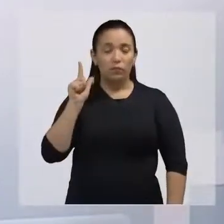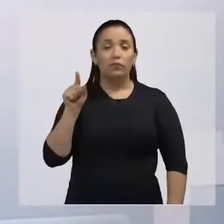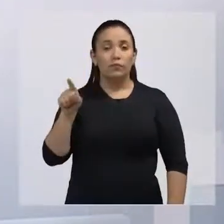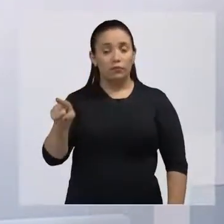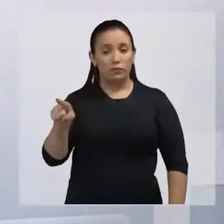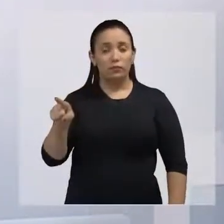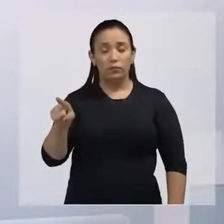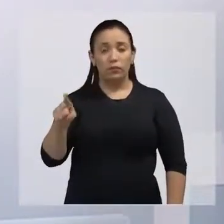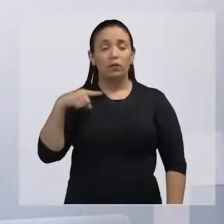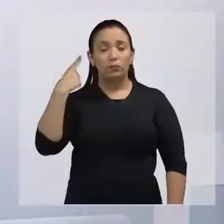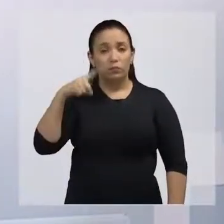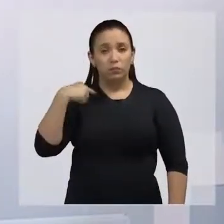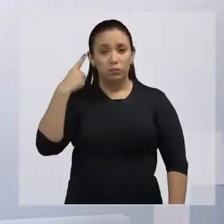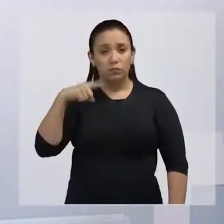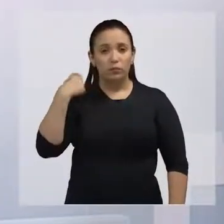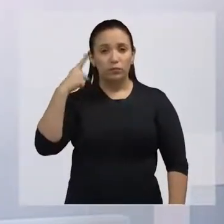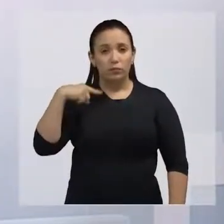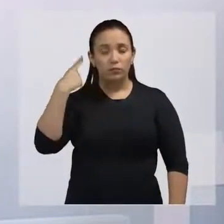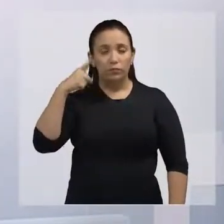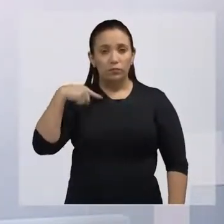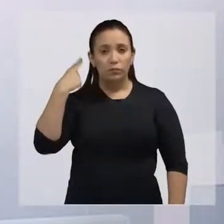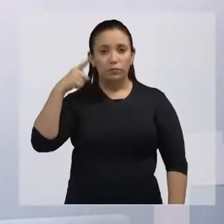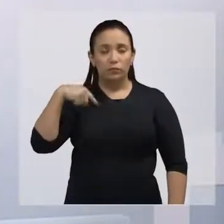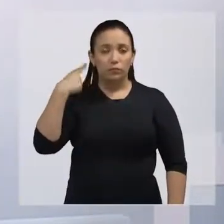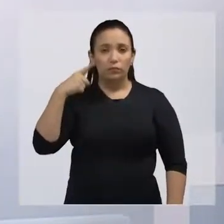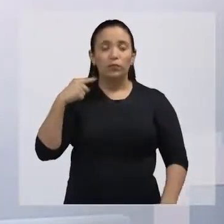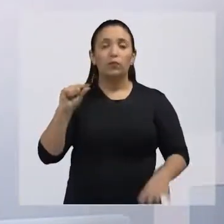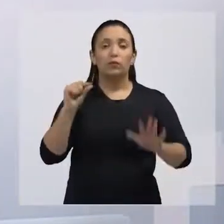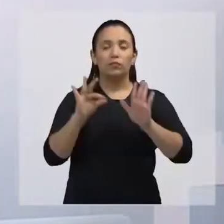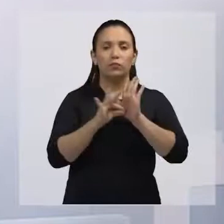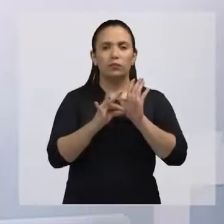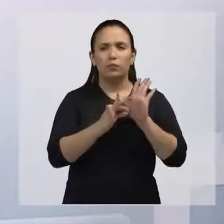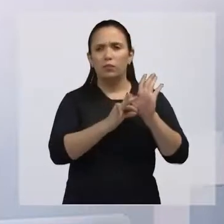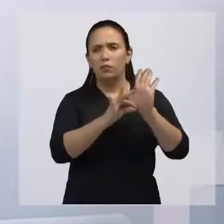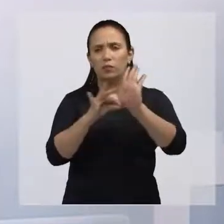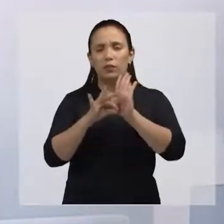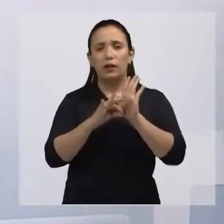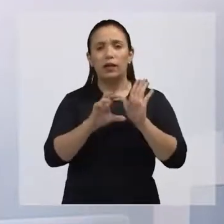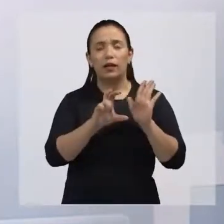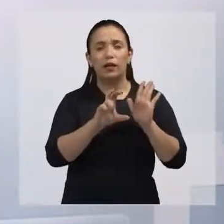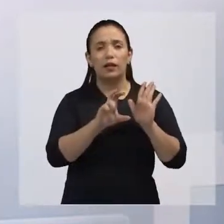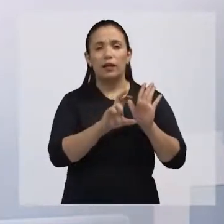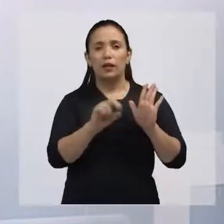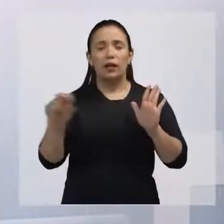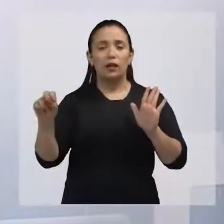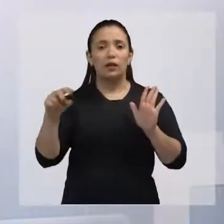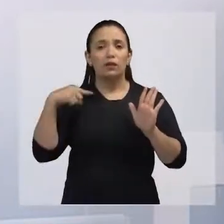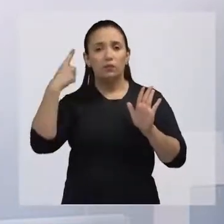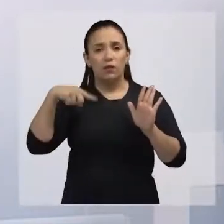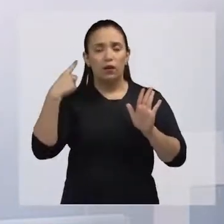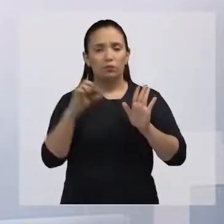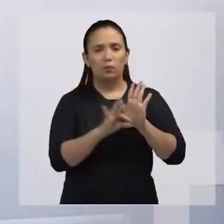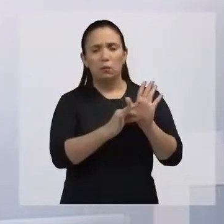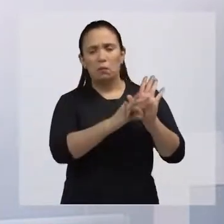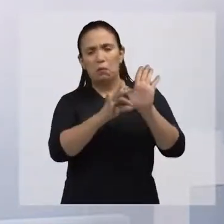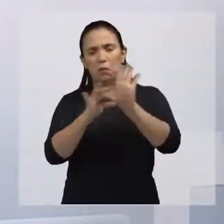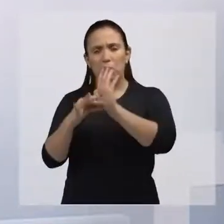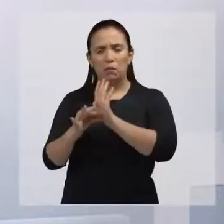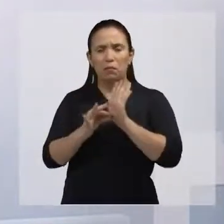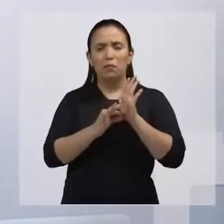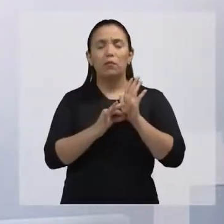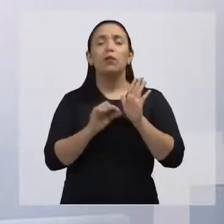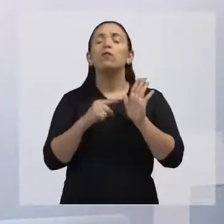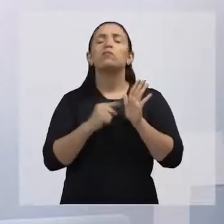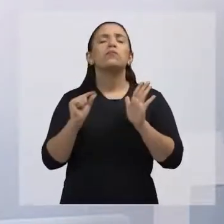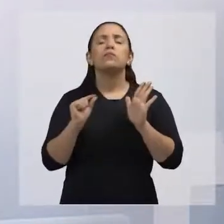ontem? Ele está à frente, está entendendo, de um abaixo-assinado de 500 advogados, o escritório de